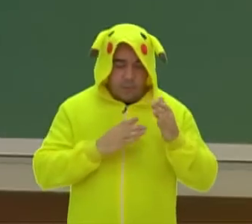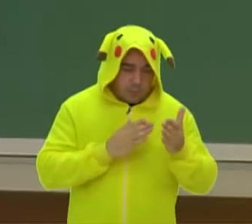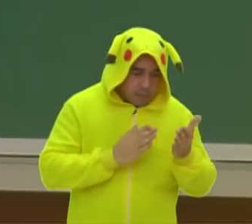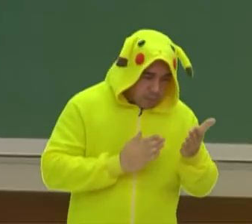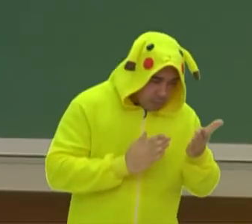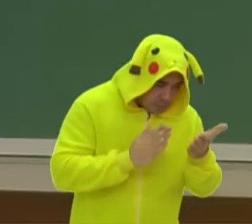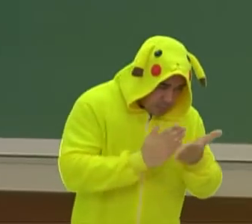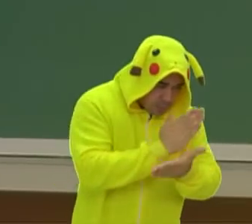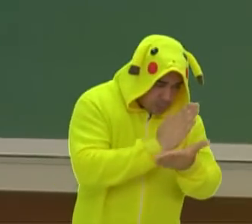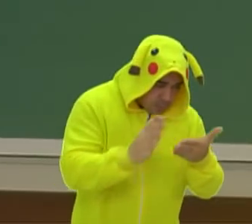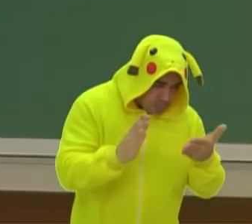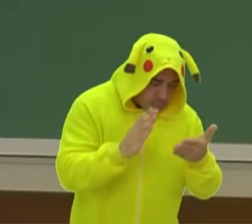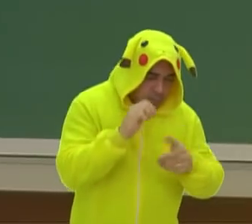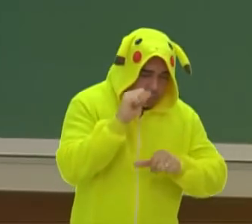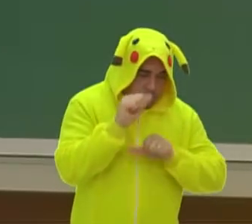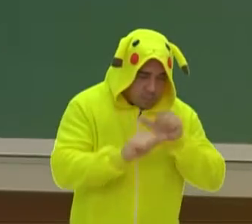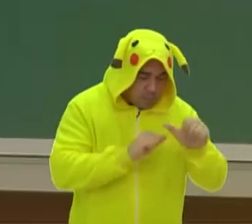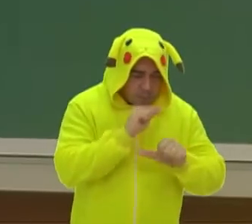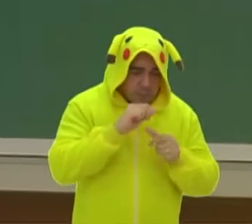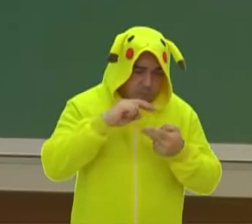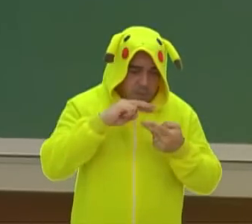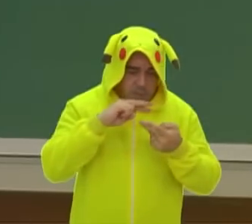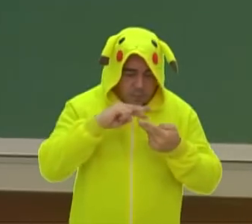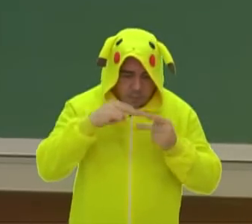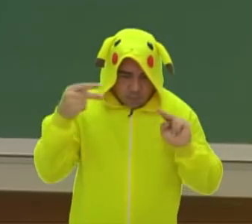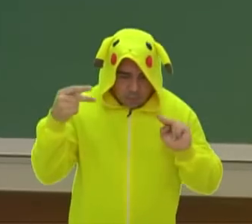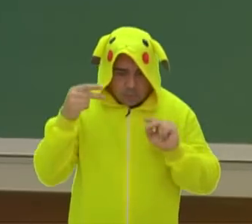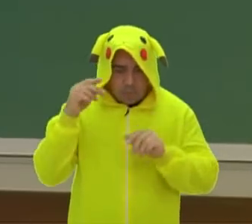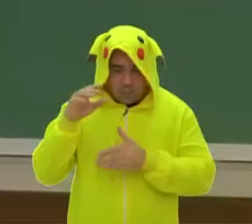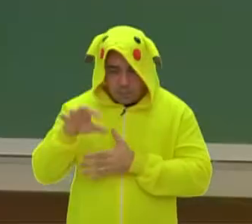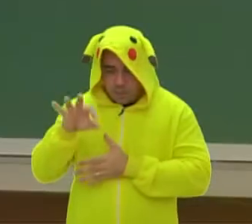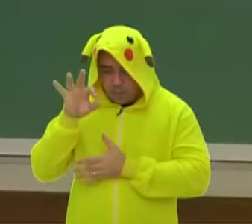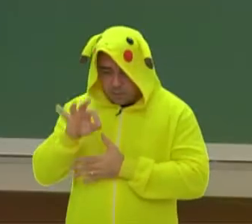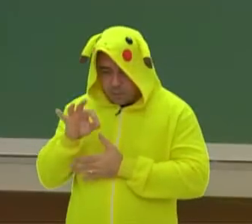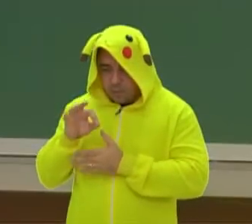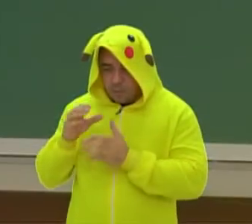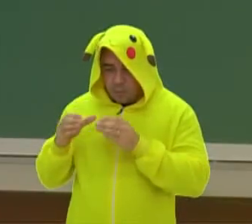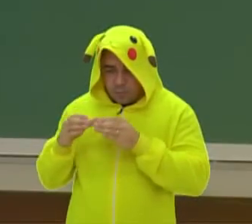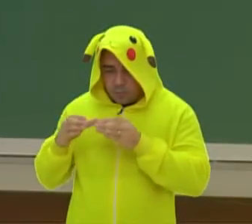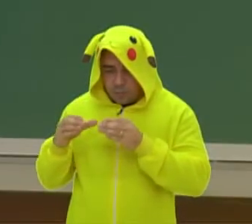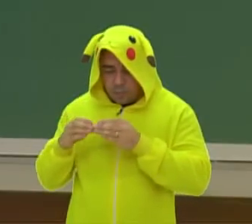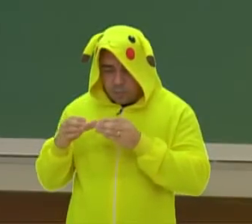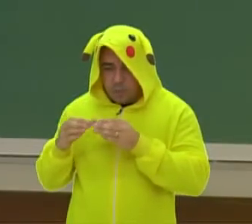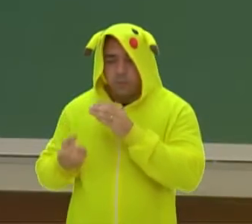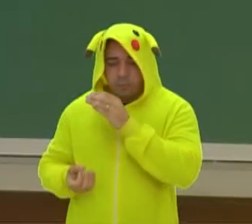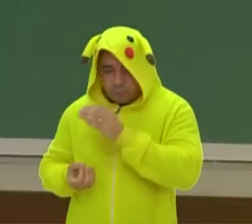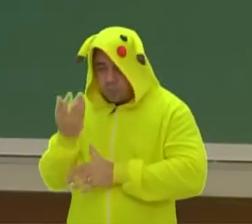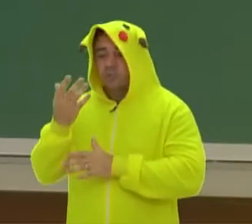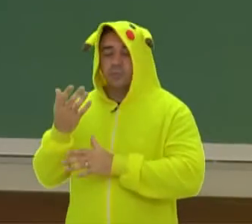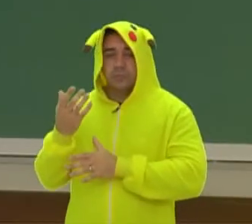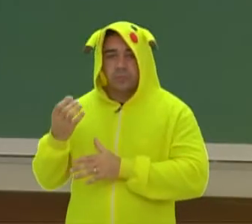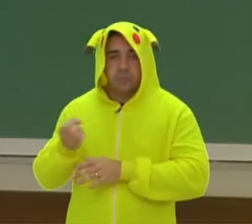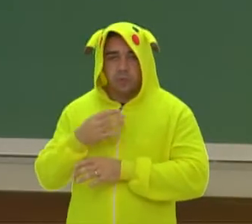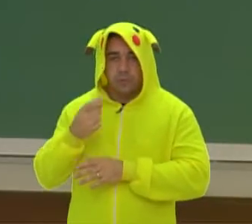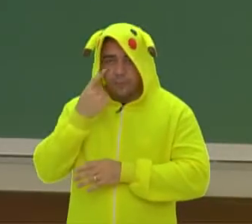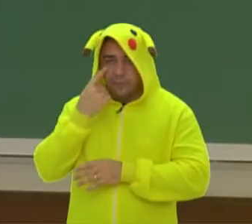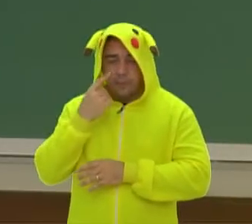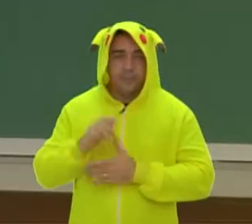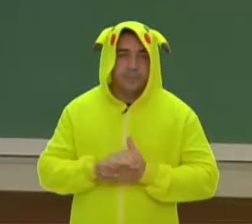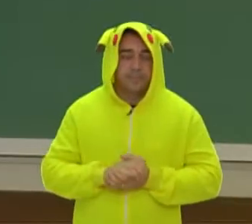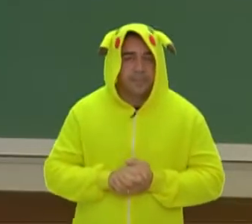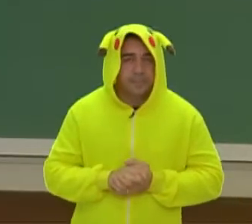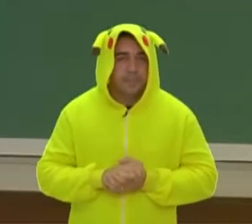geográfica. Mutações, seleção natural, isolamento reprodutivo, para daí surgir uma nova espécie. Então, vamos ver aqui, ó. Letra